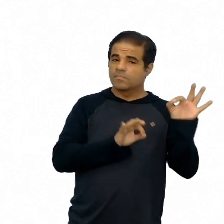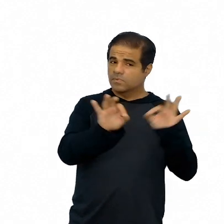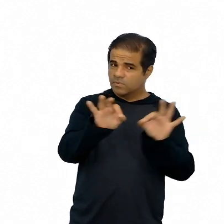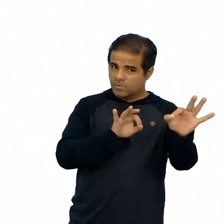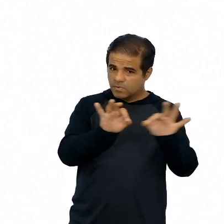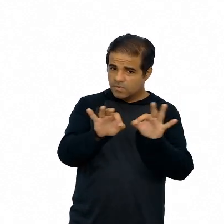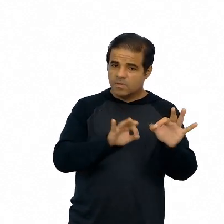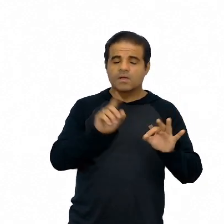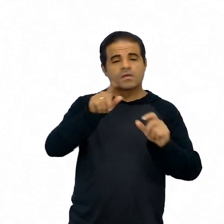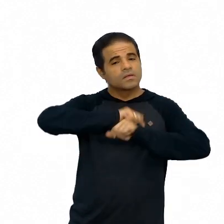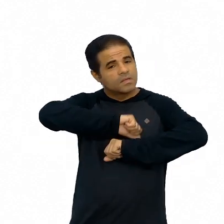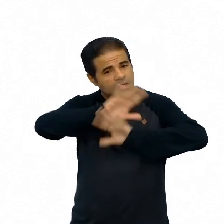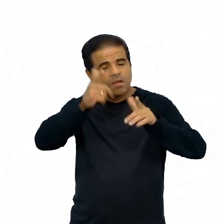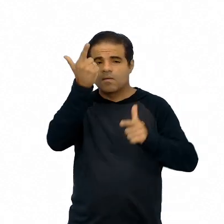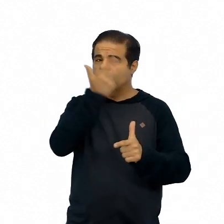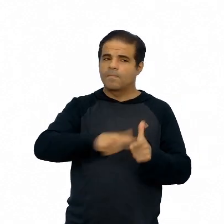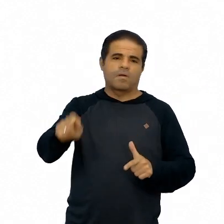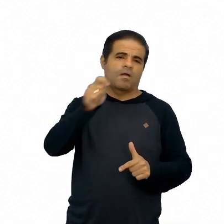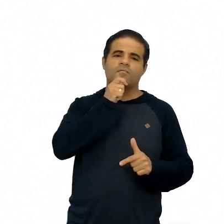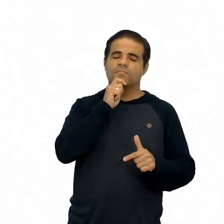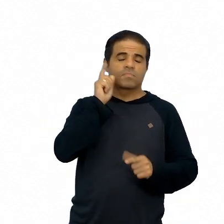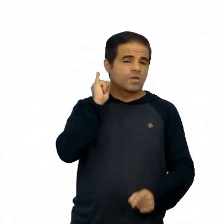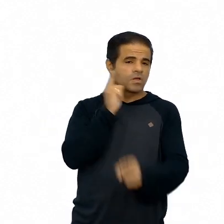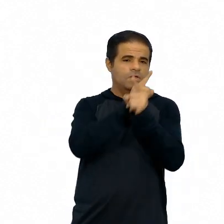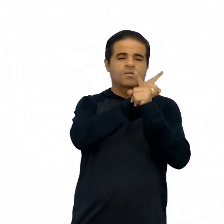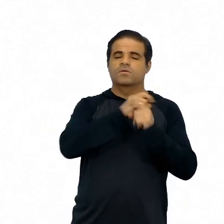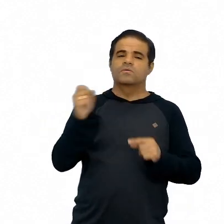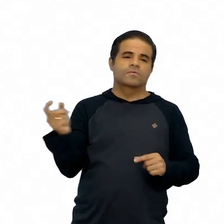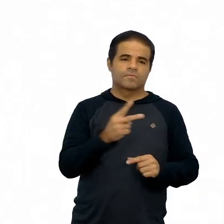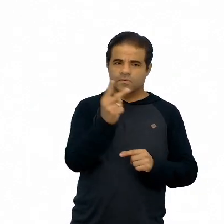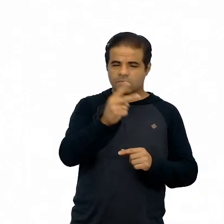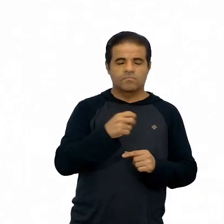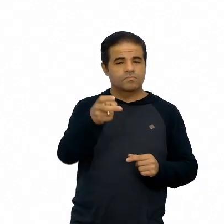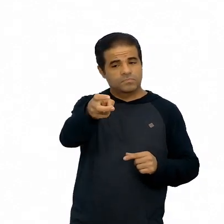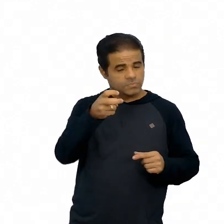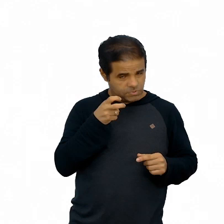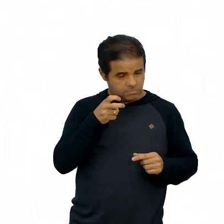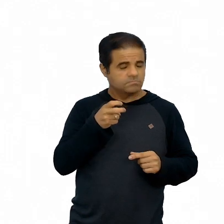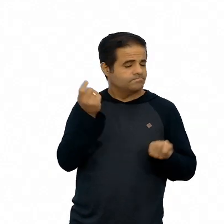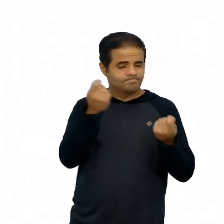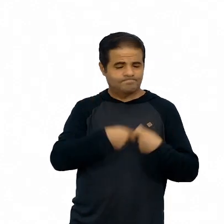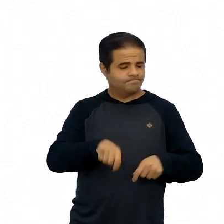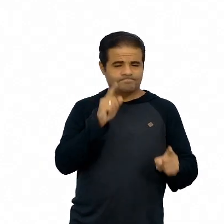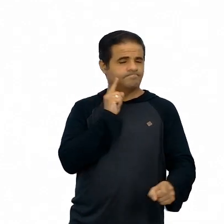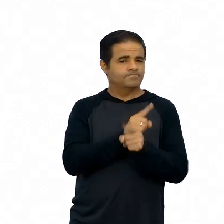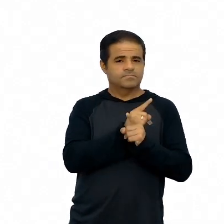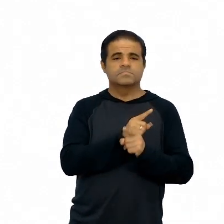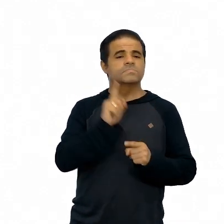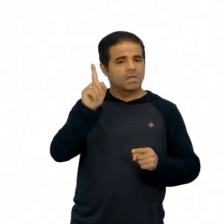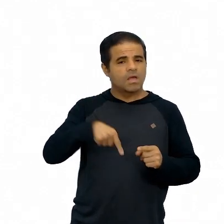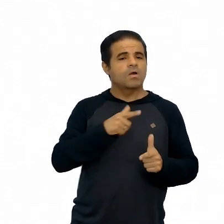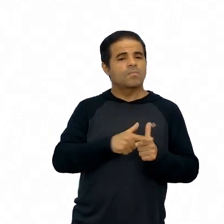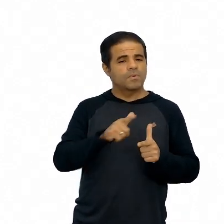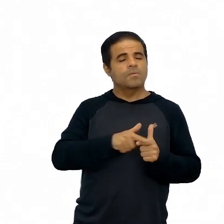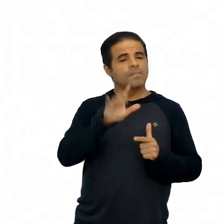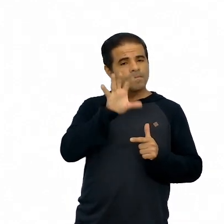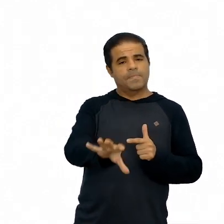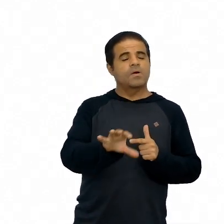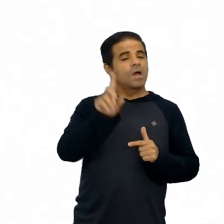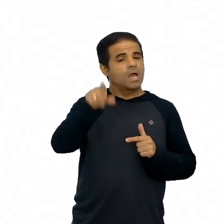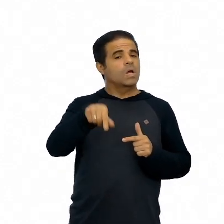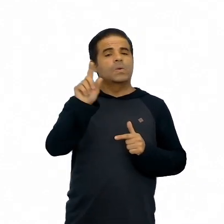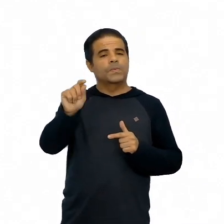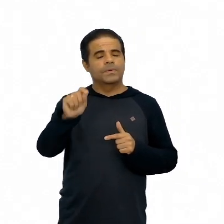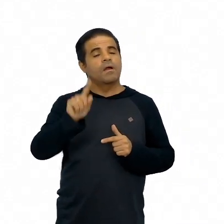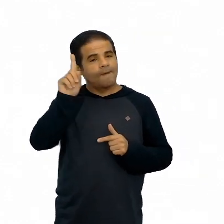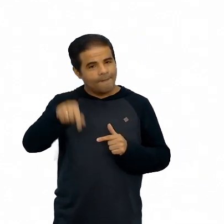resolver, claramente, ele não vai ter problema nenhum de descobrir o valor desse ângulo x, tá? Mas o problema maior, neste caso,